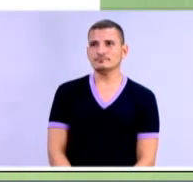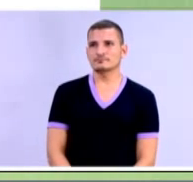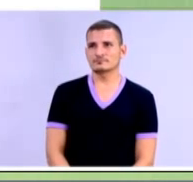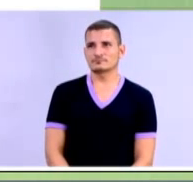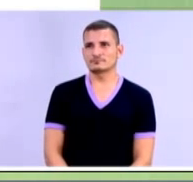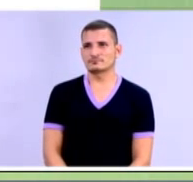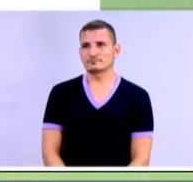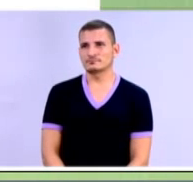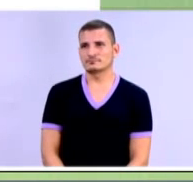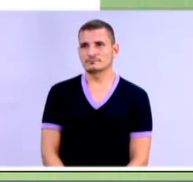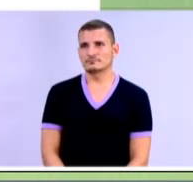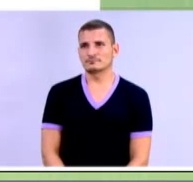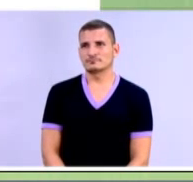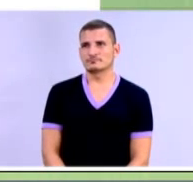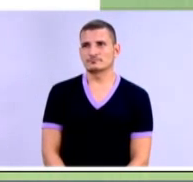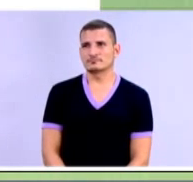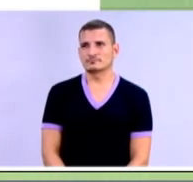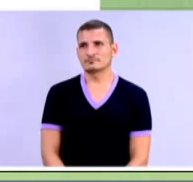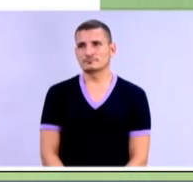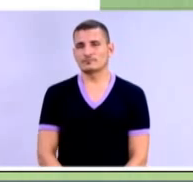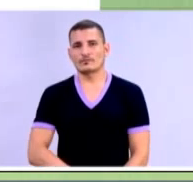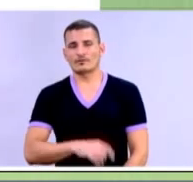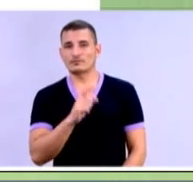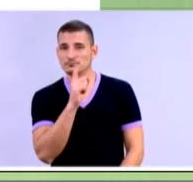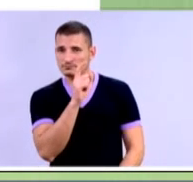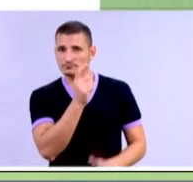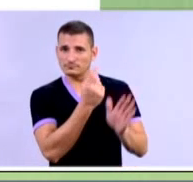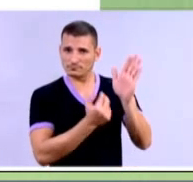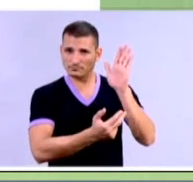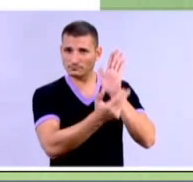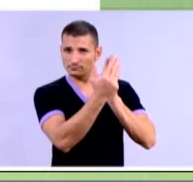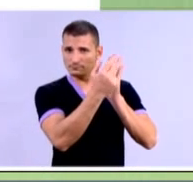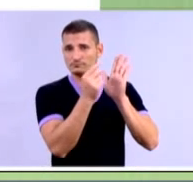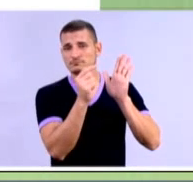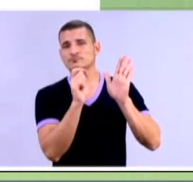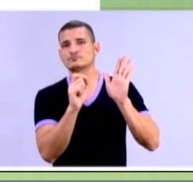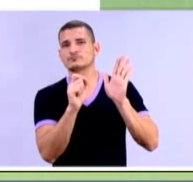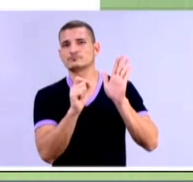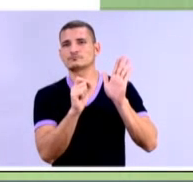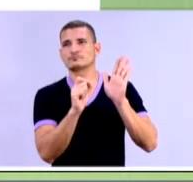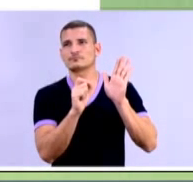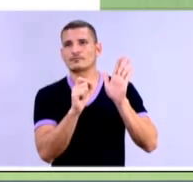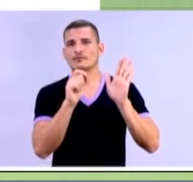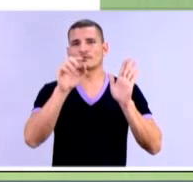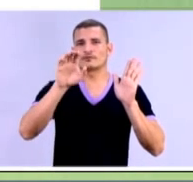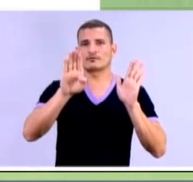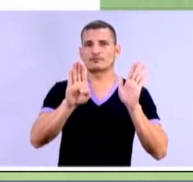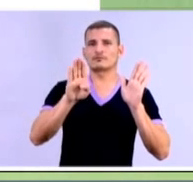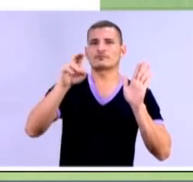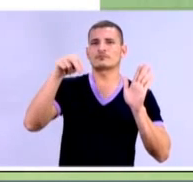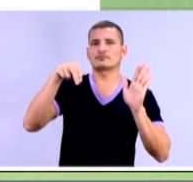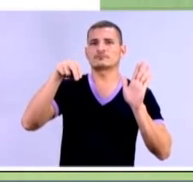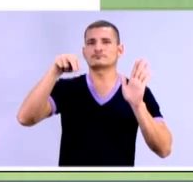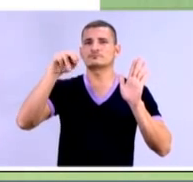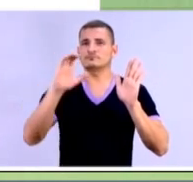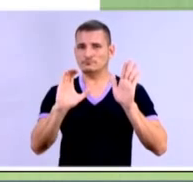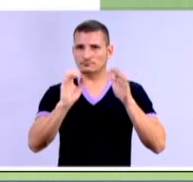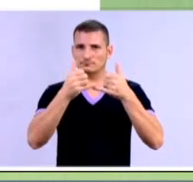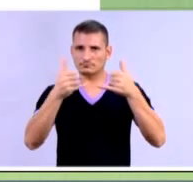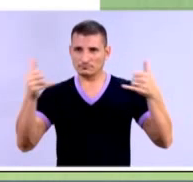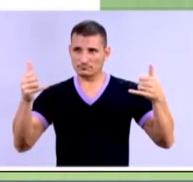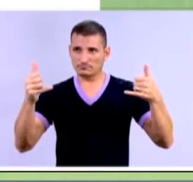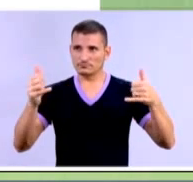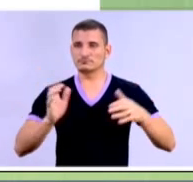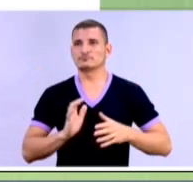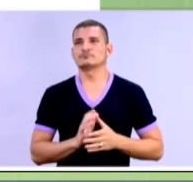Esse daqui é a imagem que vocês veem de uma conectorização, é o cabo BNC que eu citei, né?